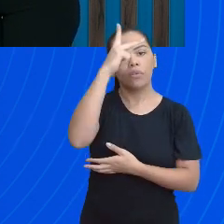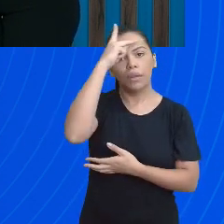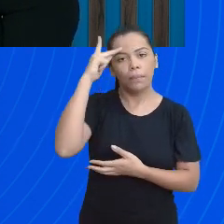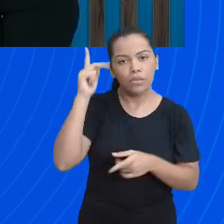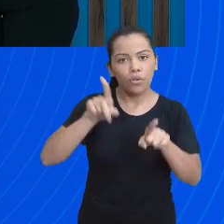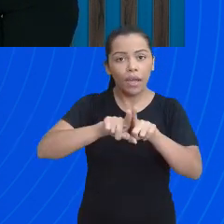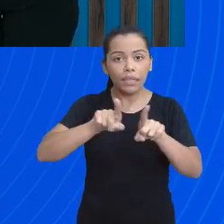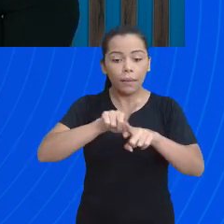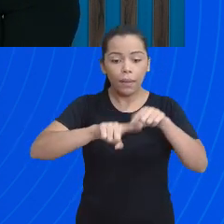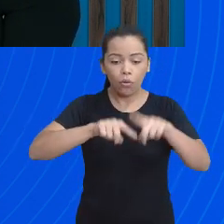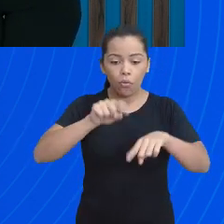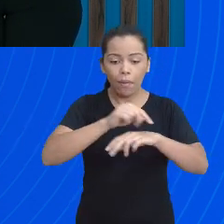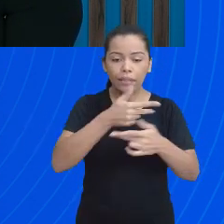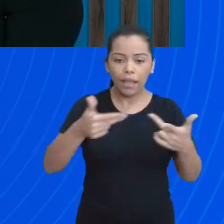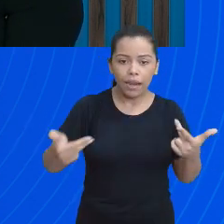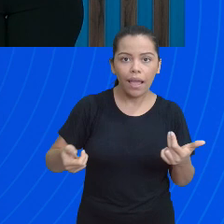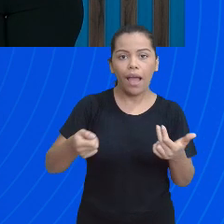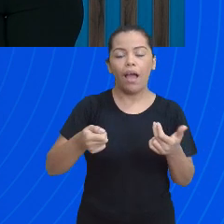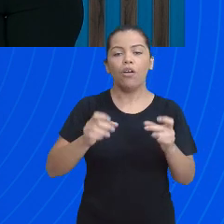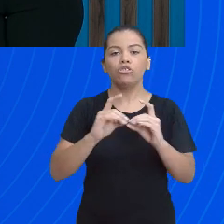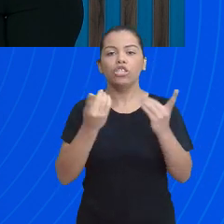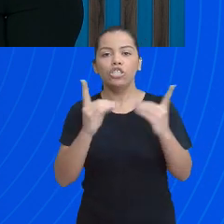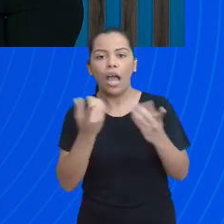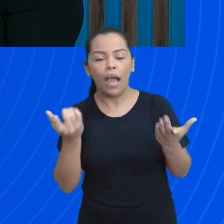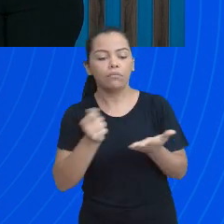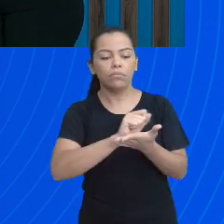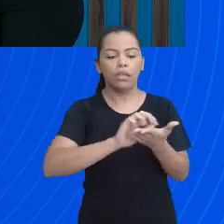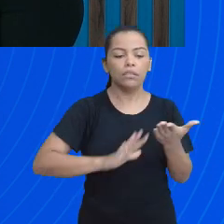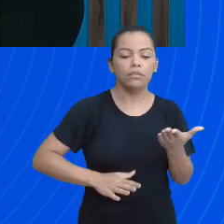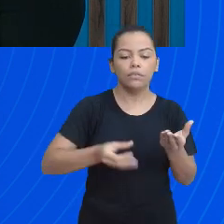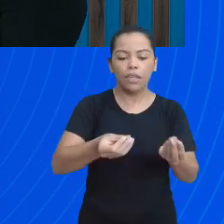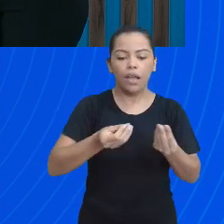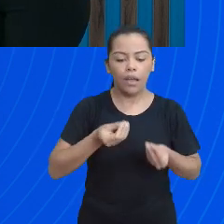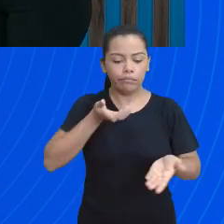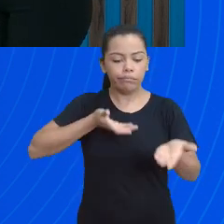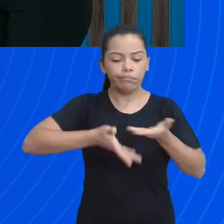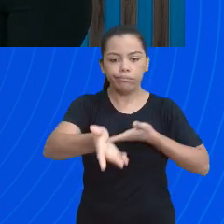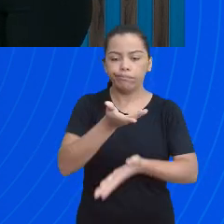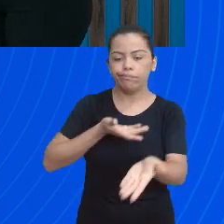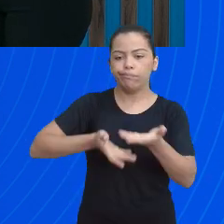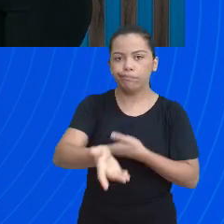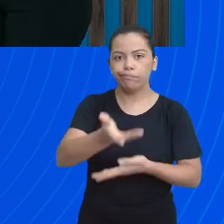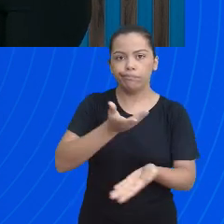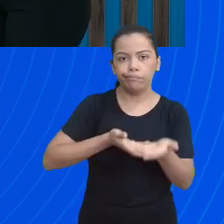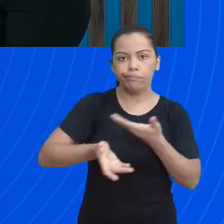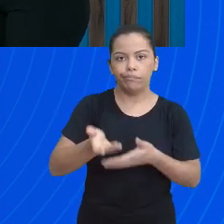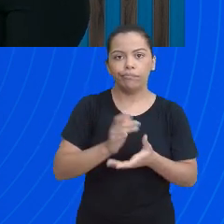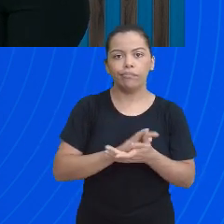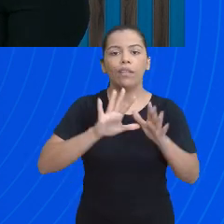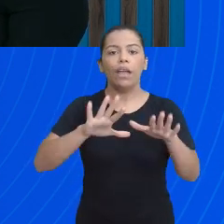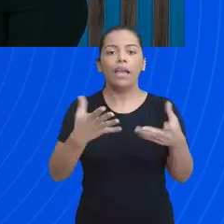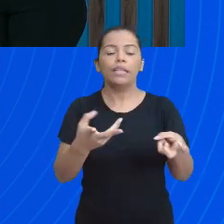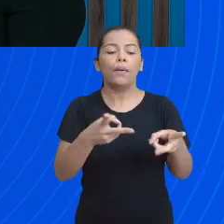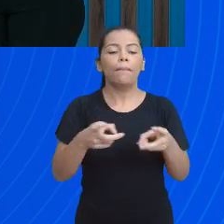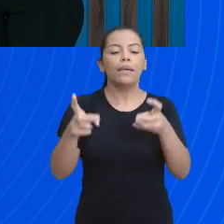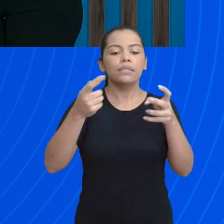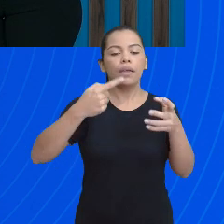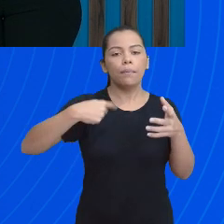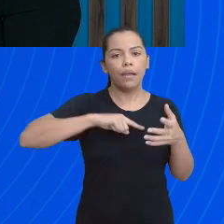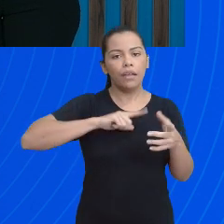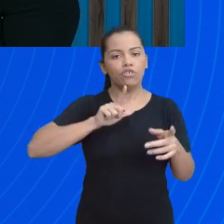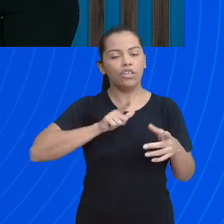tem a ver com sociabilidade. Isso tem a ver com interação. Então, percebam que a gente tem um conjunto de competências que